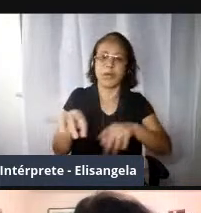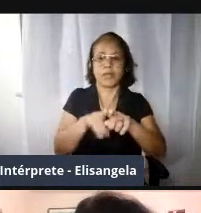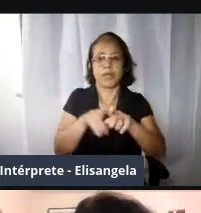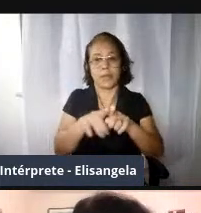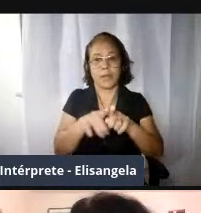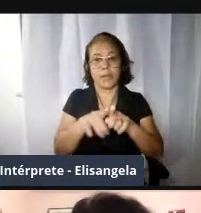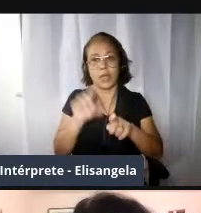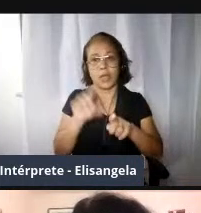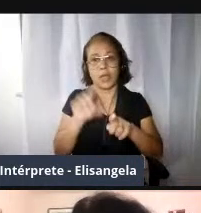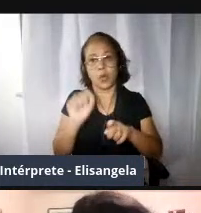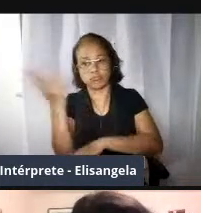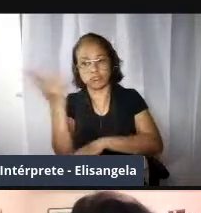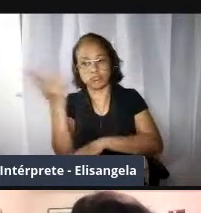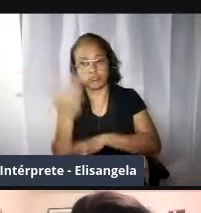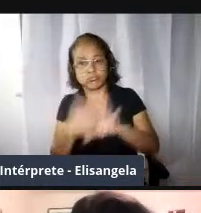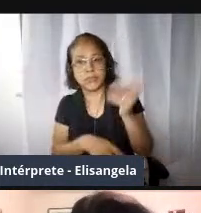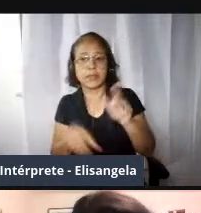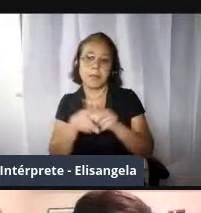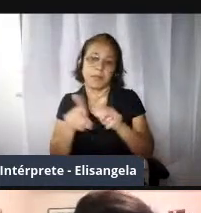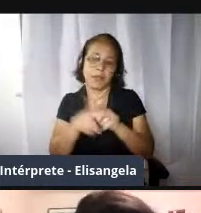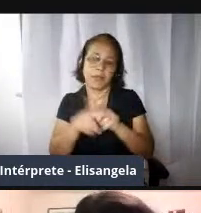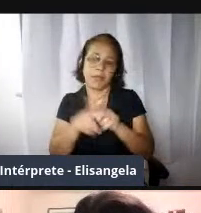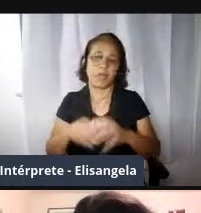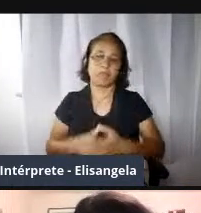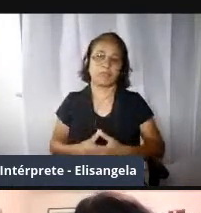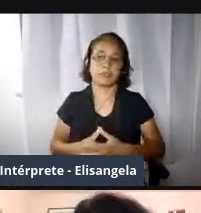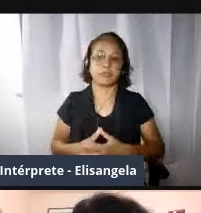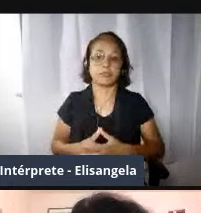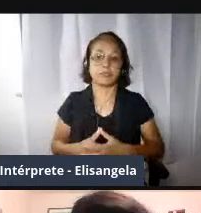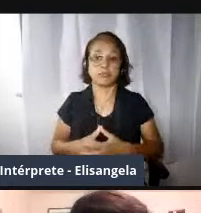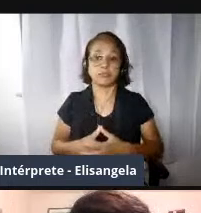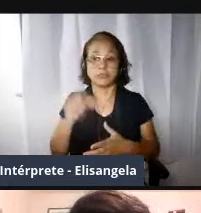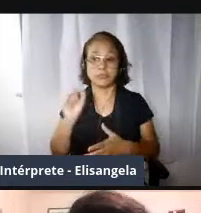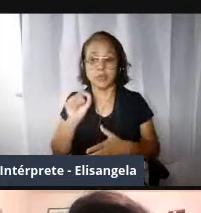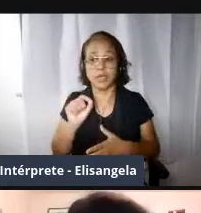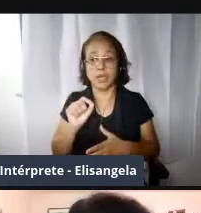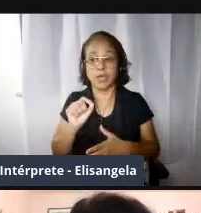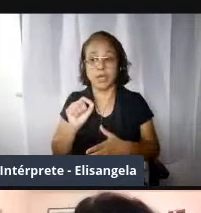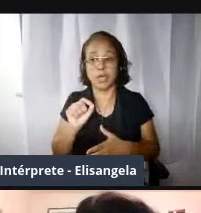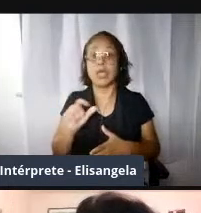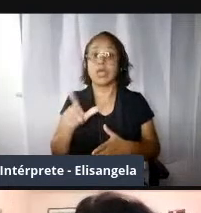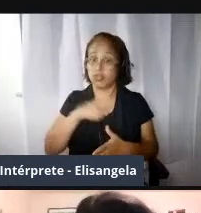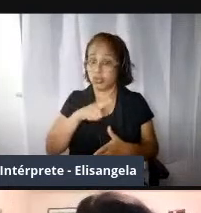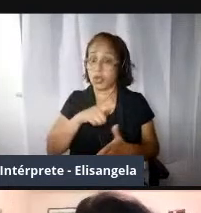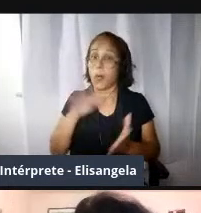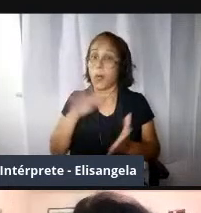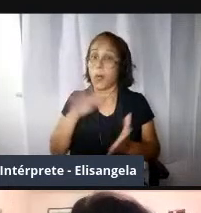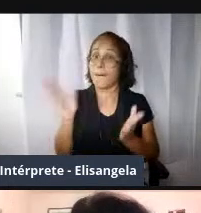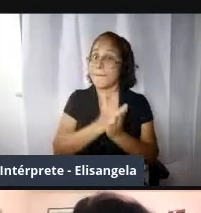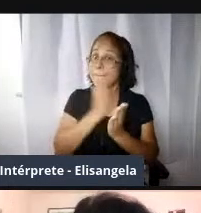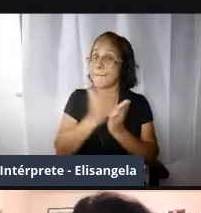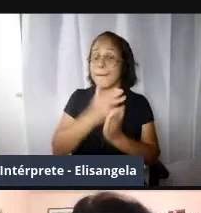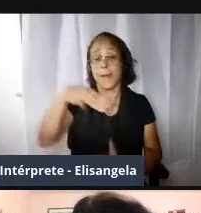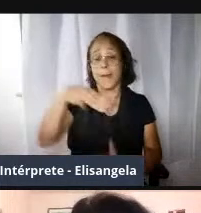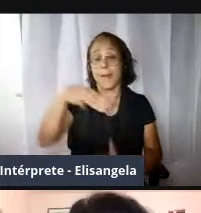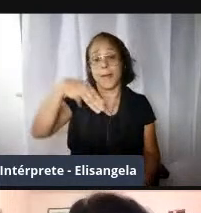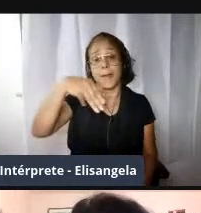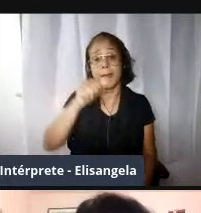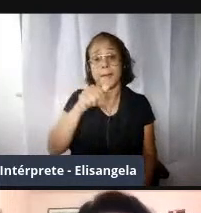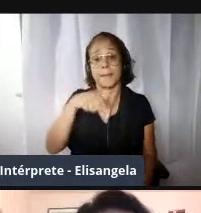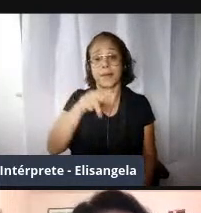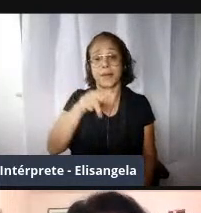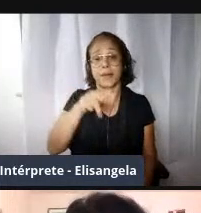E o Manual do Arquiteto Brasileiro é um manual, como o nome diz, que ele escreve dizendo que é para ensinar quem não sabe direito, né, a quem